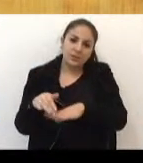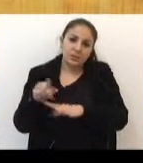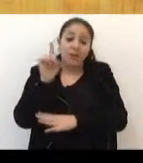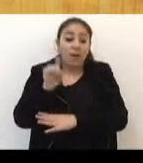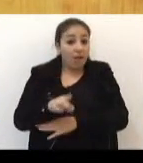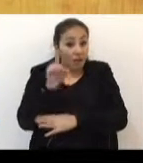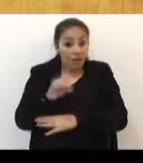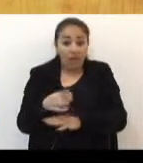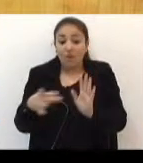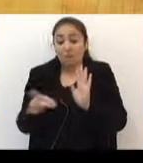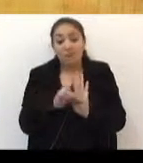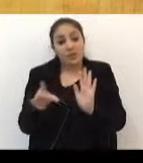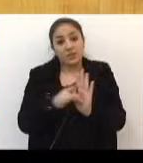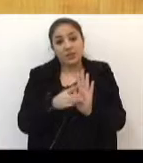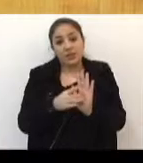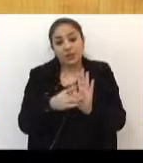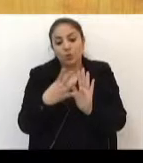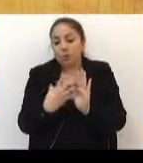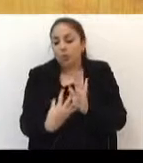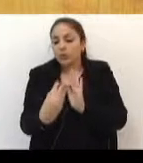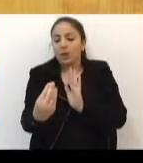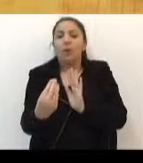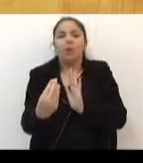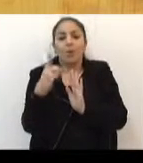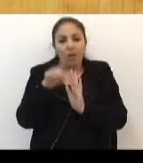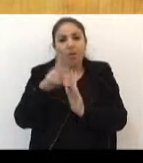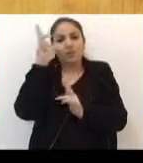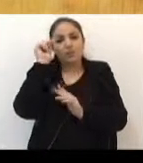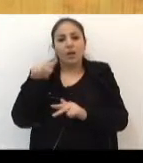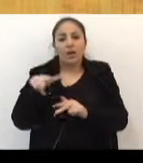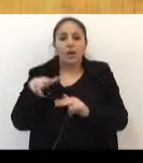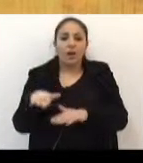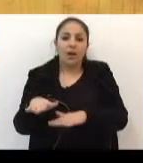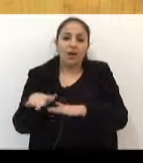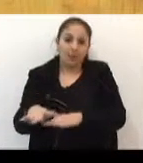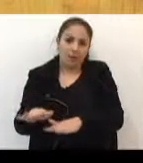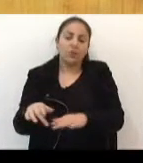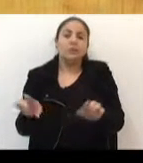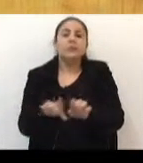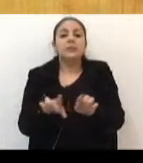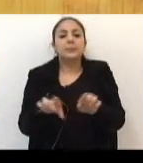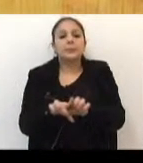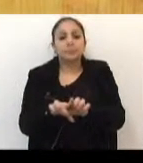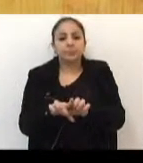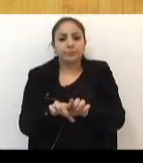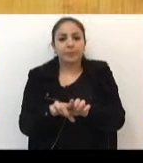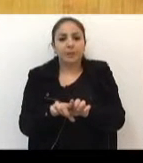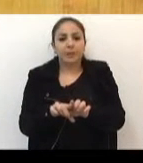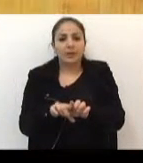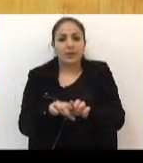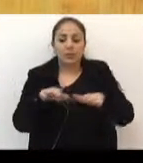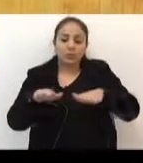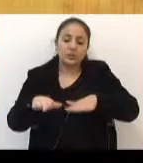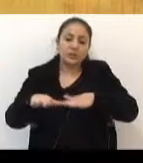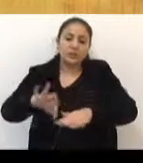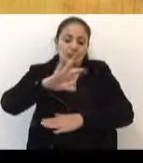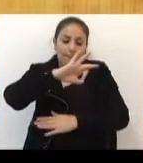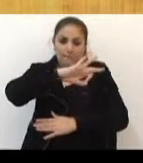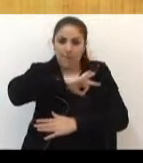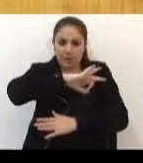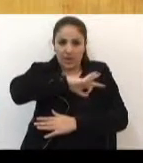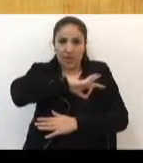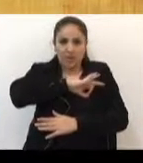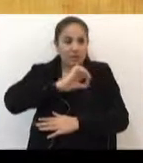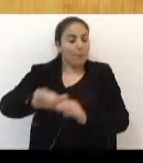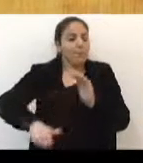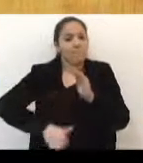é reverenciado através das cavalarias e o desfile militar, principalmente da brigada, que consideramos a brigada o primeiro CTG no Rio